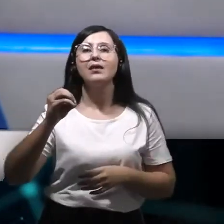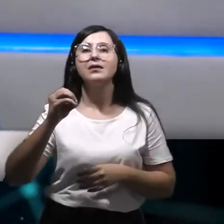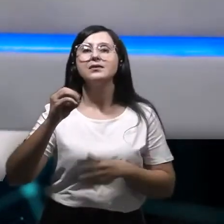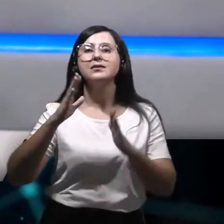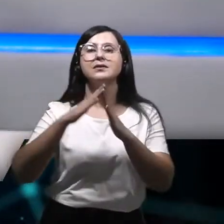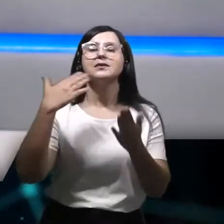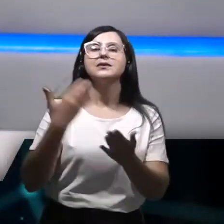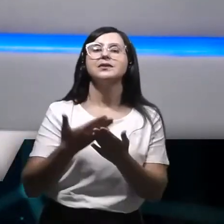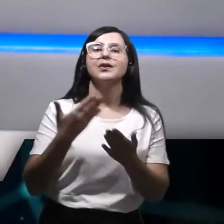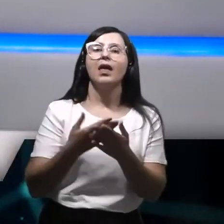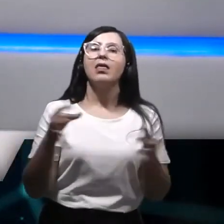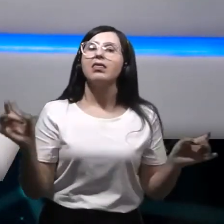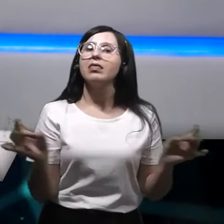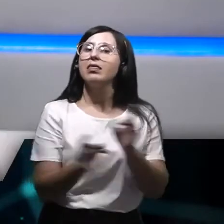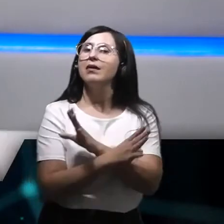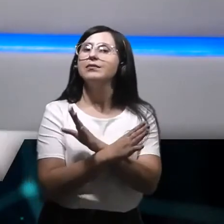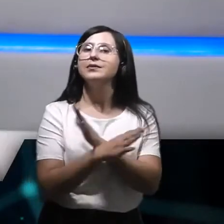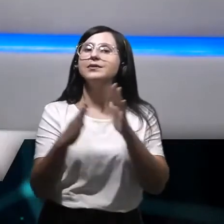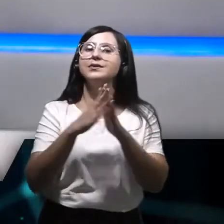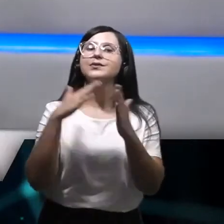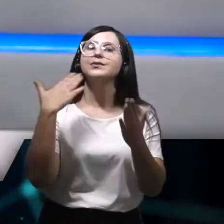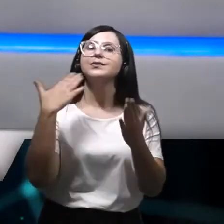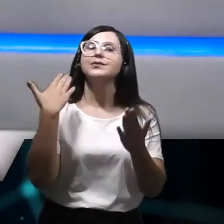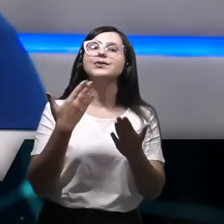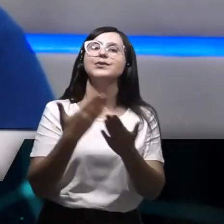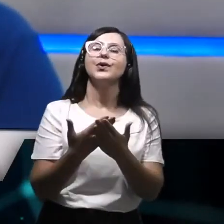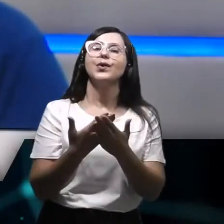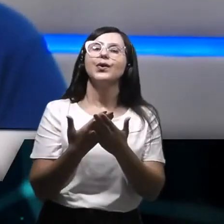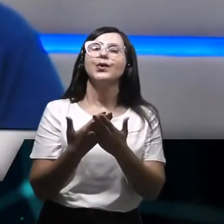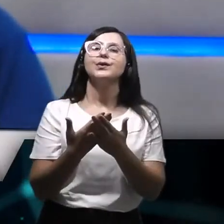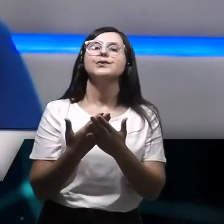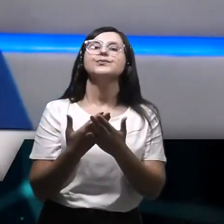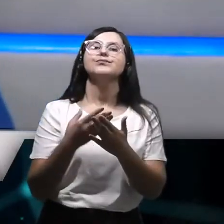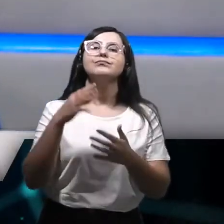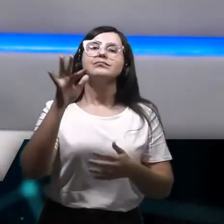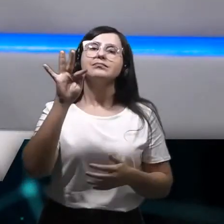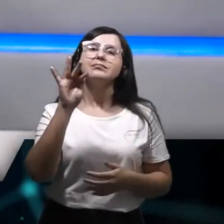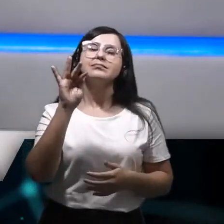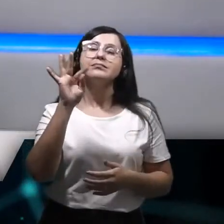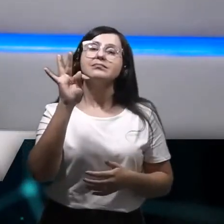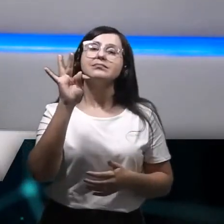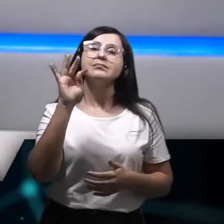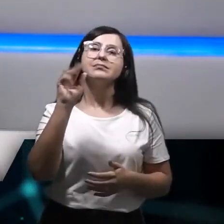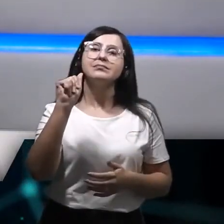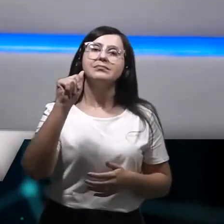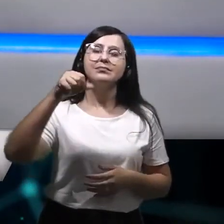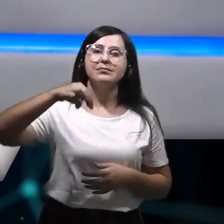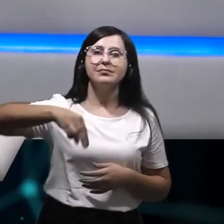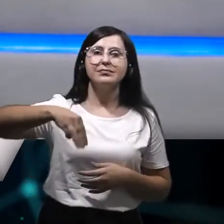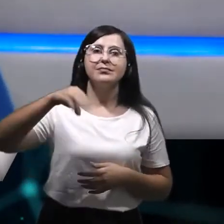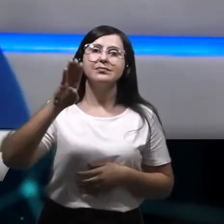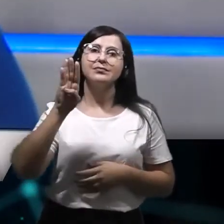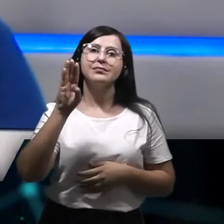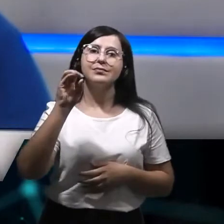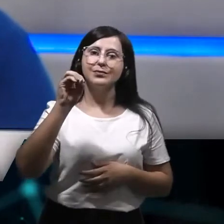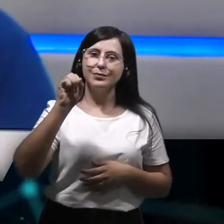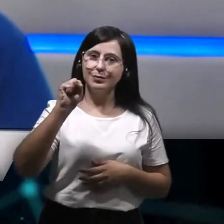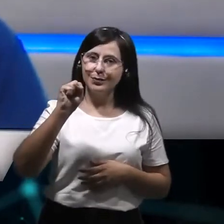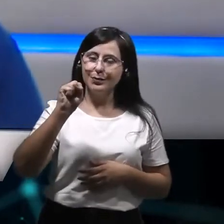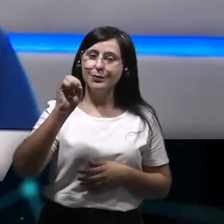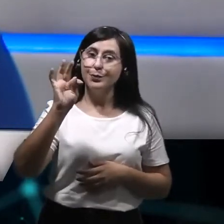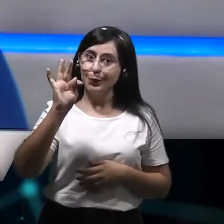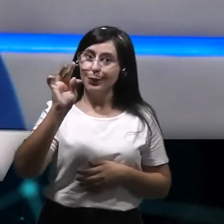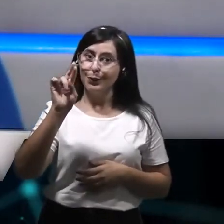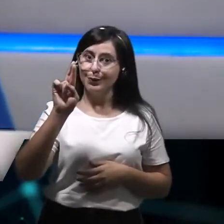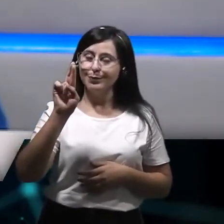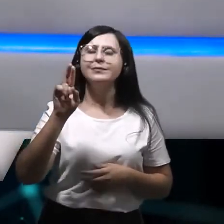uma grande escola lá no povoado do Tambor, com 4 salas de aula. Nós concluímos uma bela escola